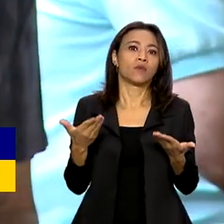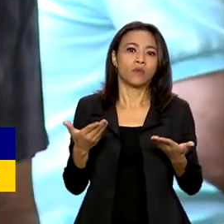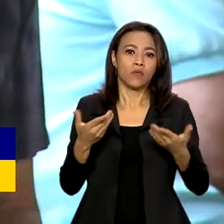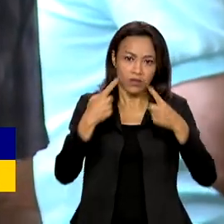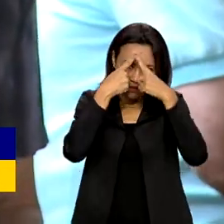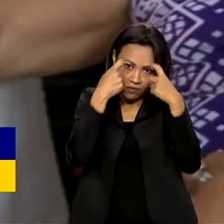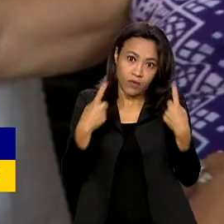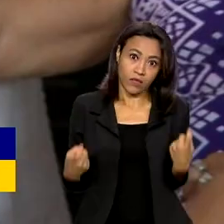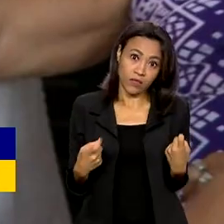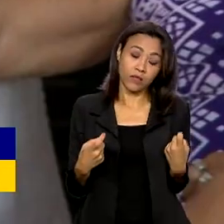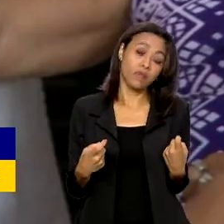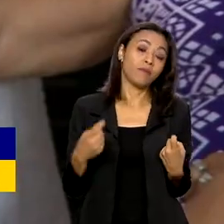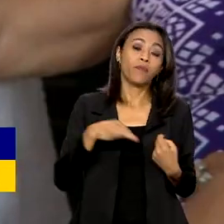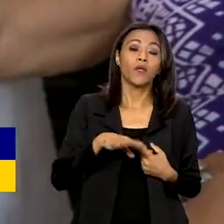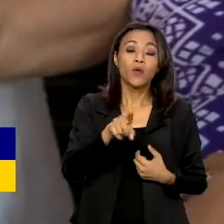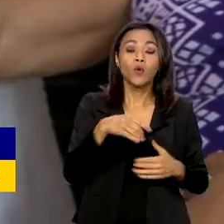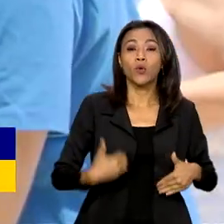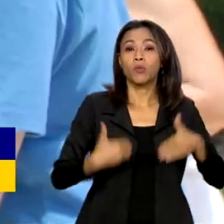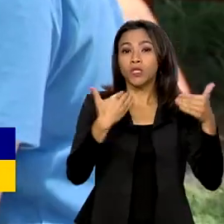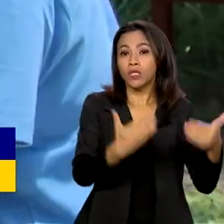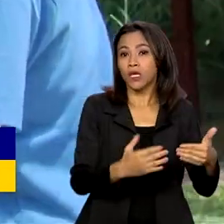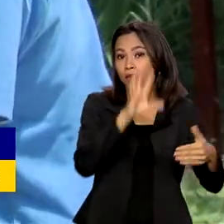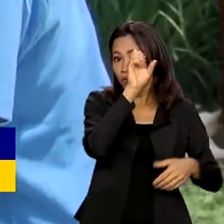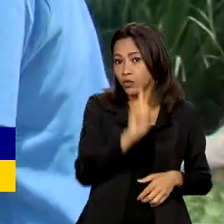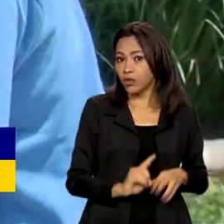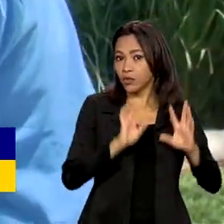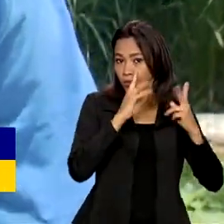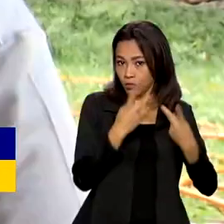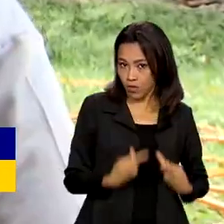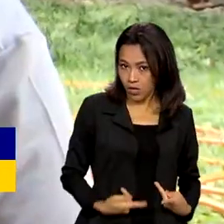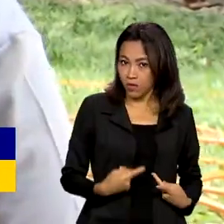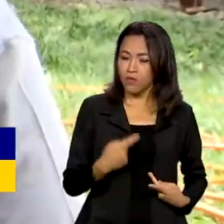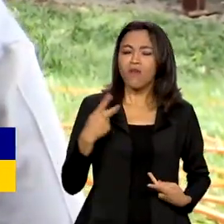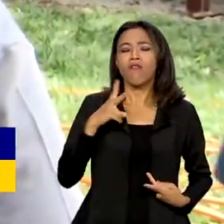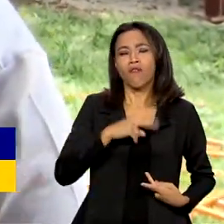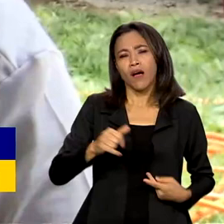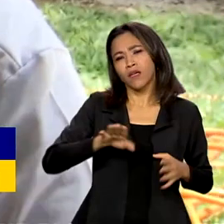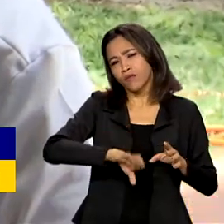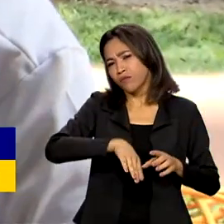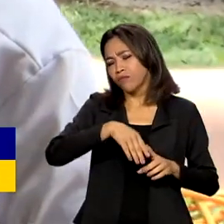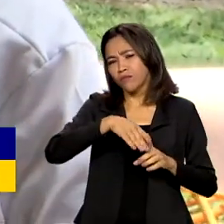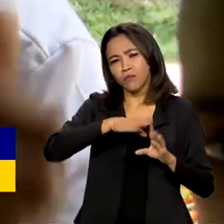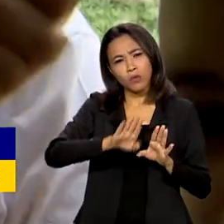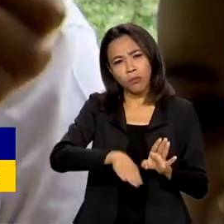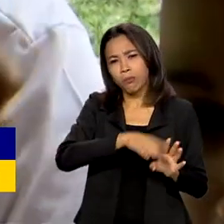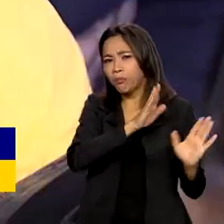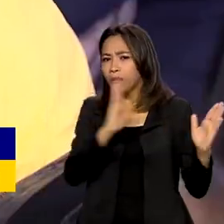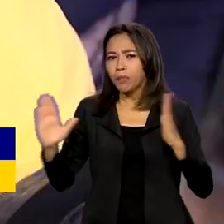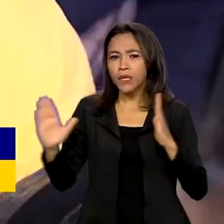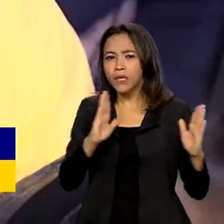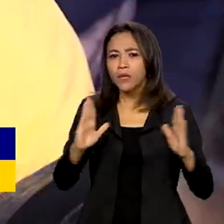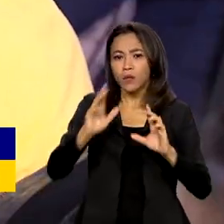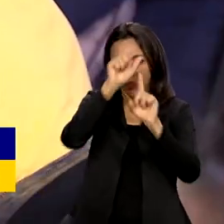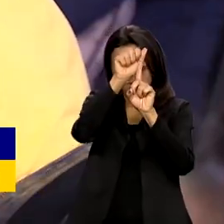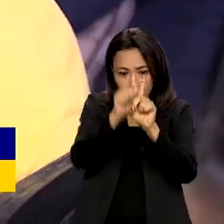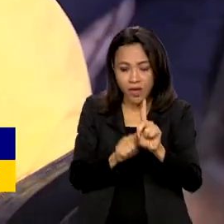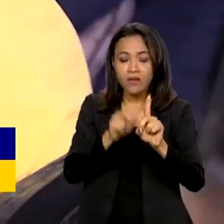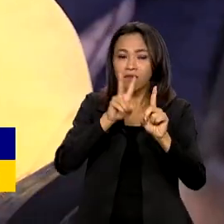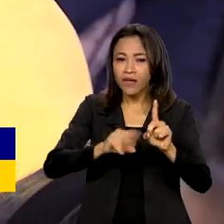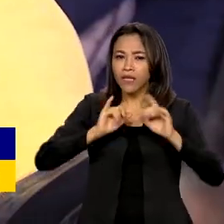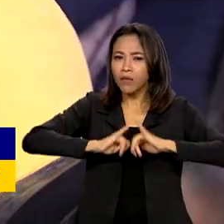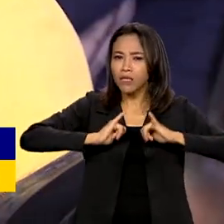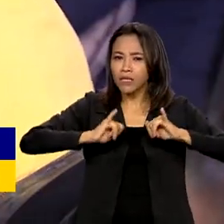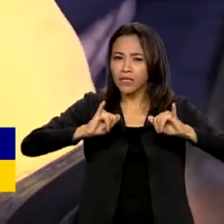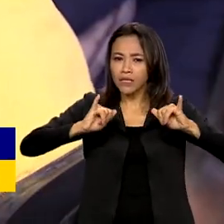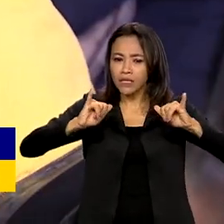dos direitos humanos e da Cidadania vai realizar atividades durante todo o mês é o Júnior Violeta que terá